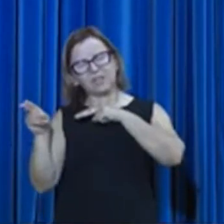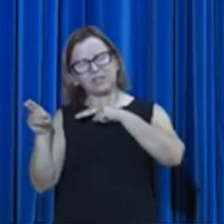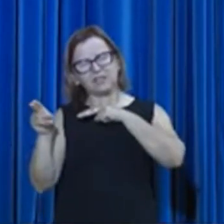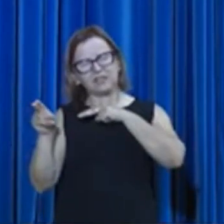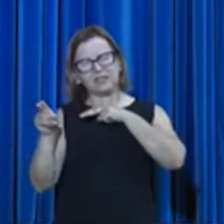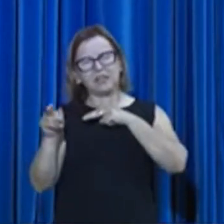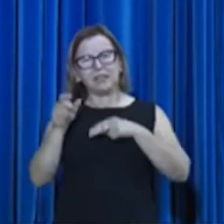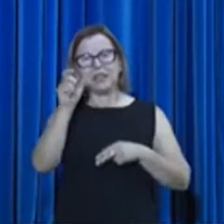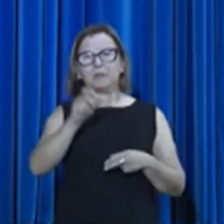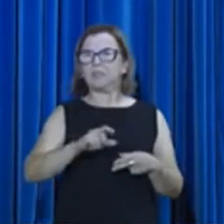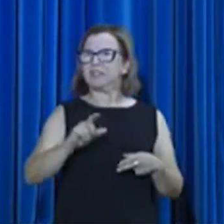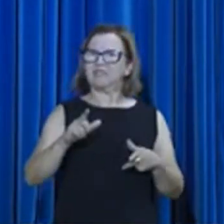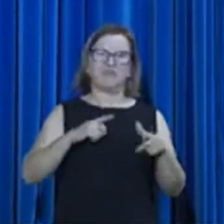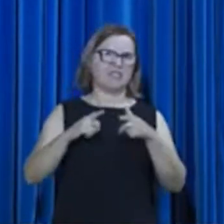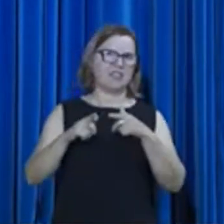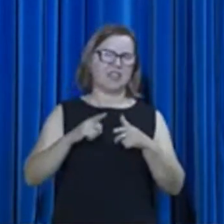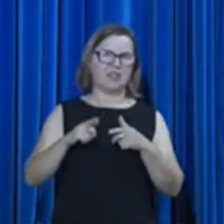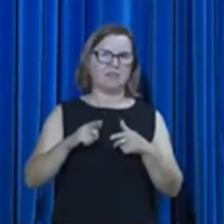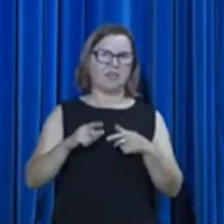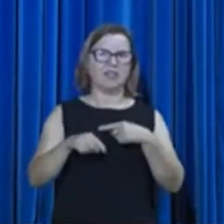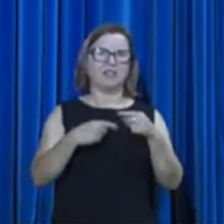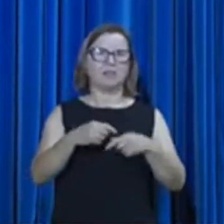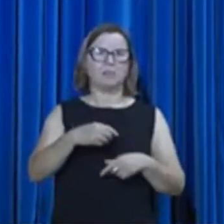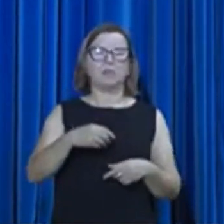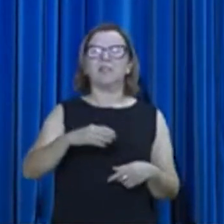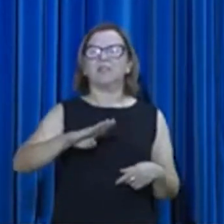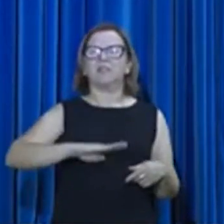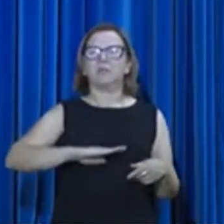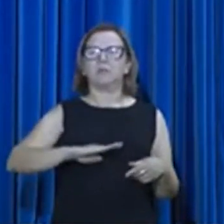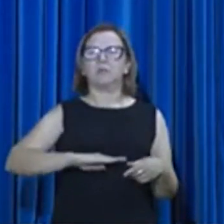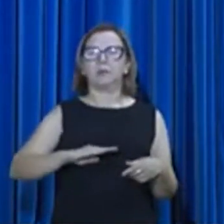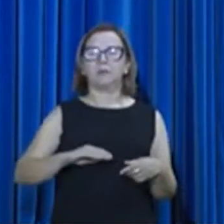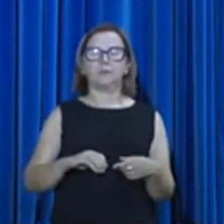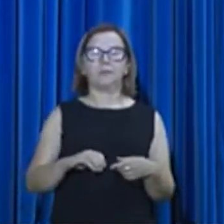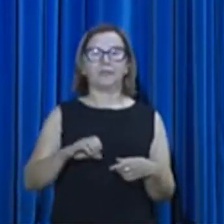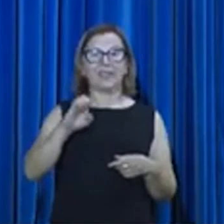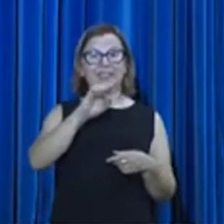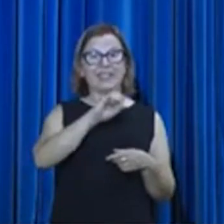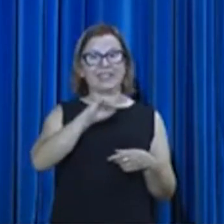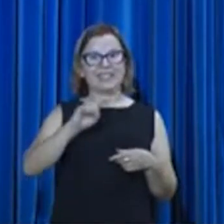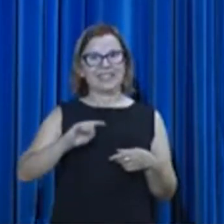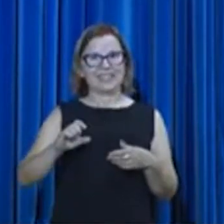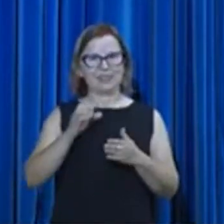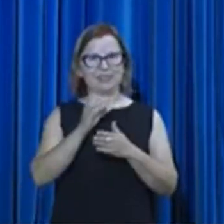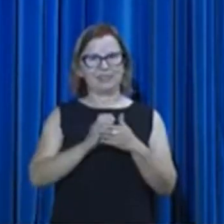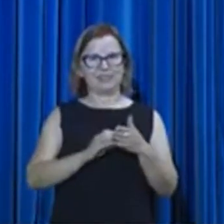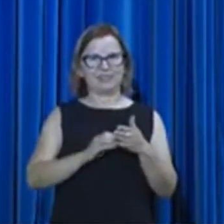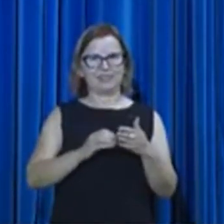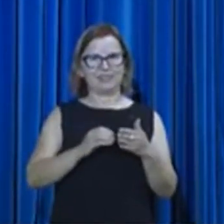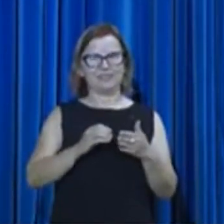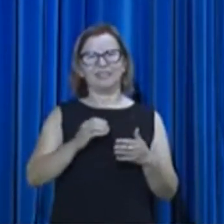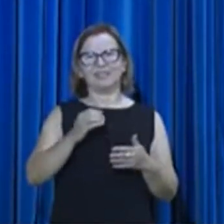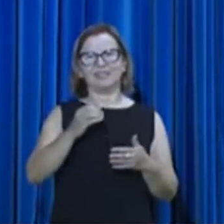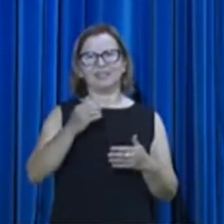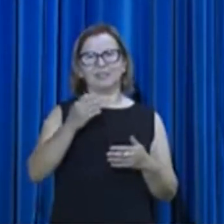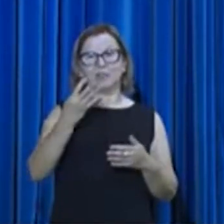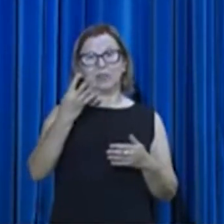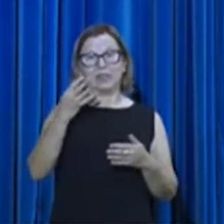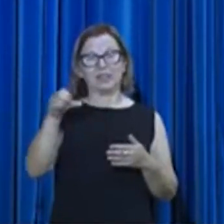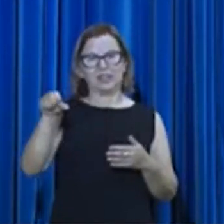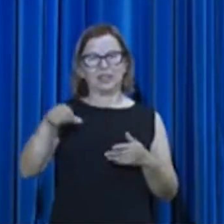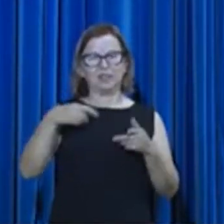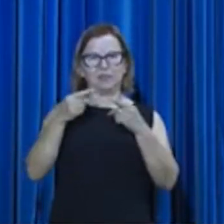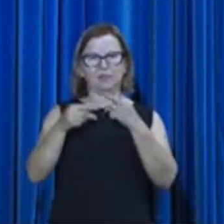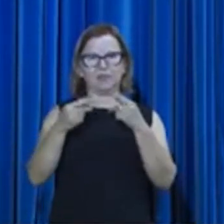fome. O texto de Ezequiel 16:49 diz que, ora, este foi o pecado, quando Deus está